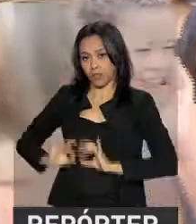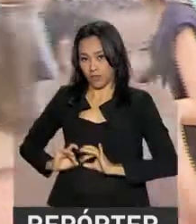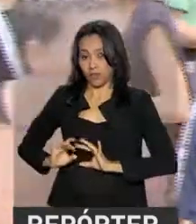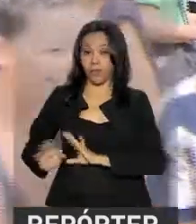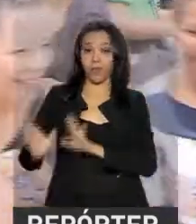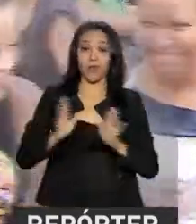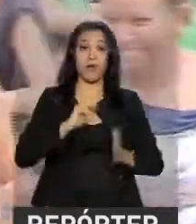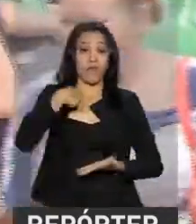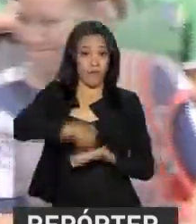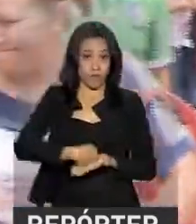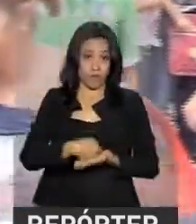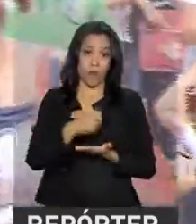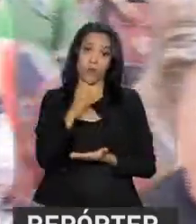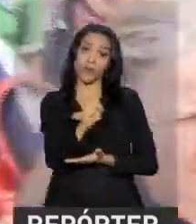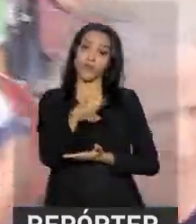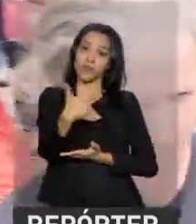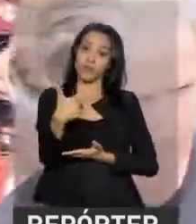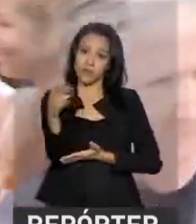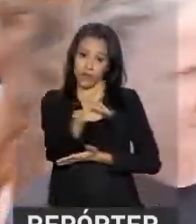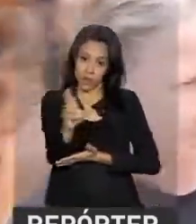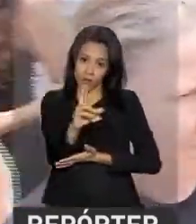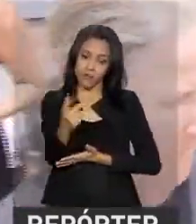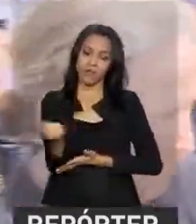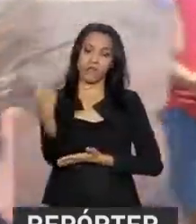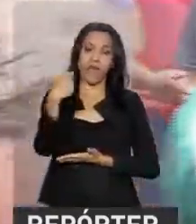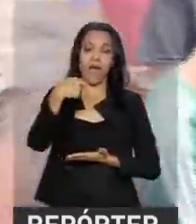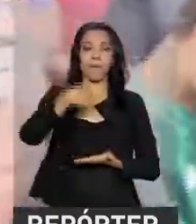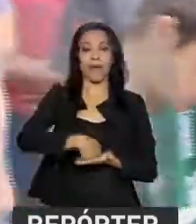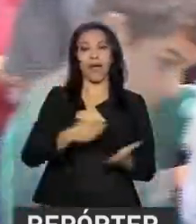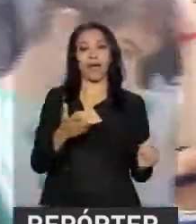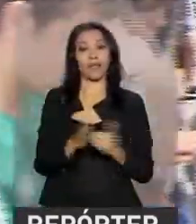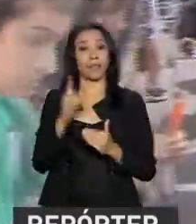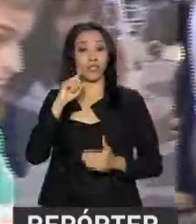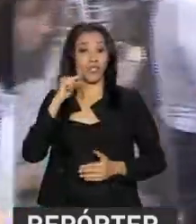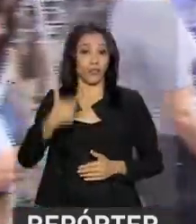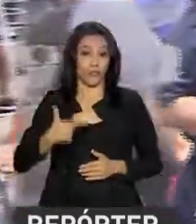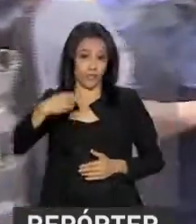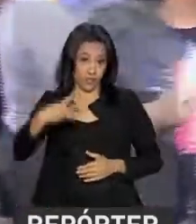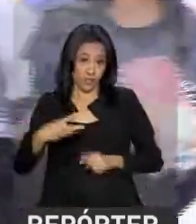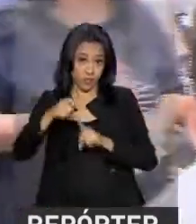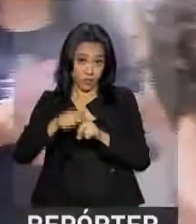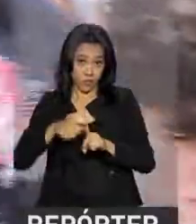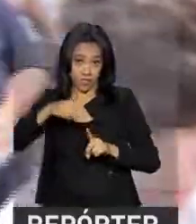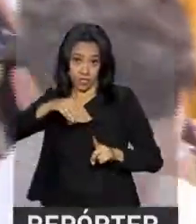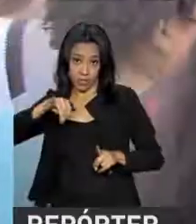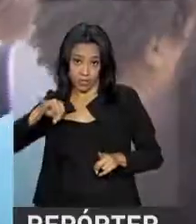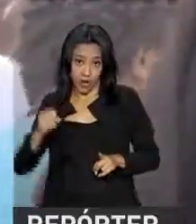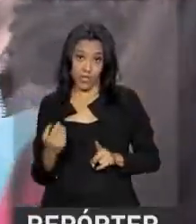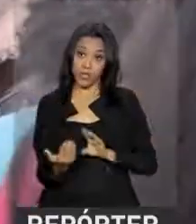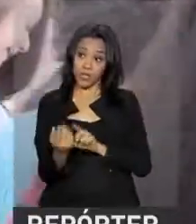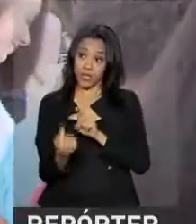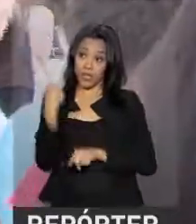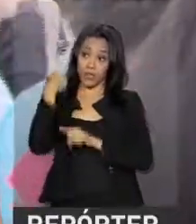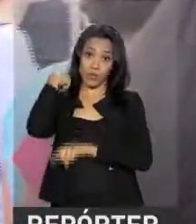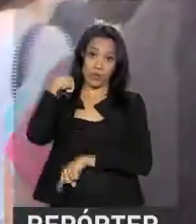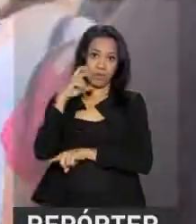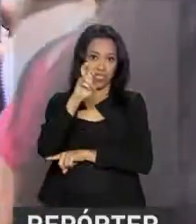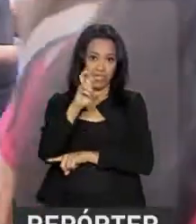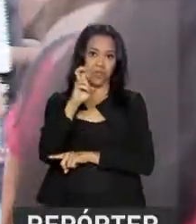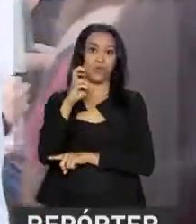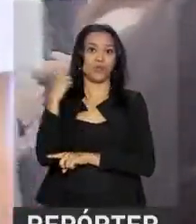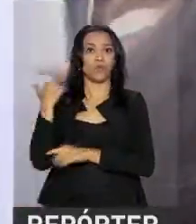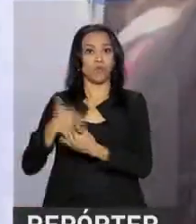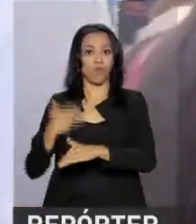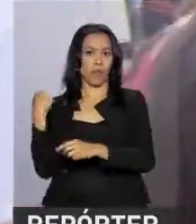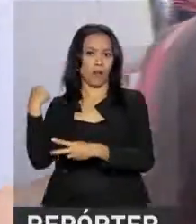a taxa é de 82 reais e deve ser paga até o dia 23 de maio nas últimas cinco edições foi registrado um prejuízo de